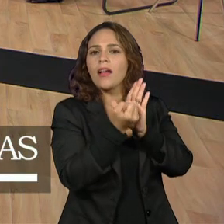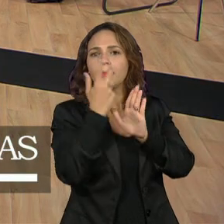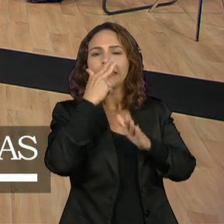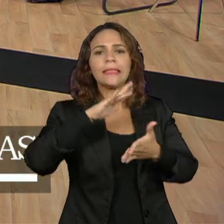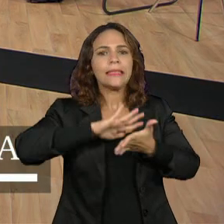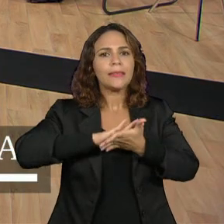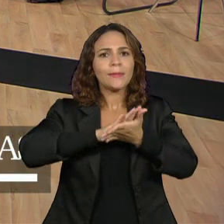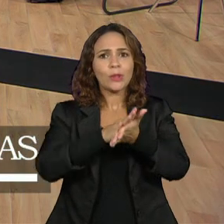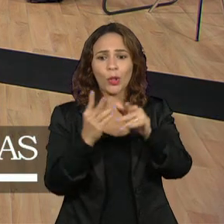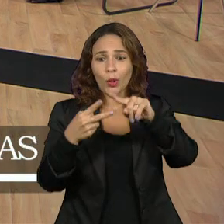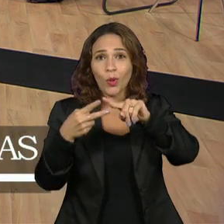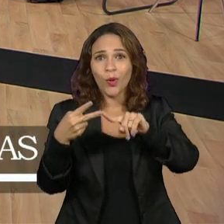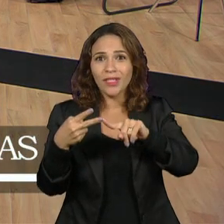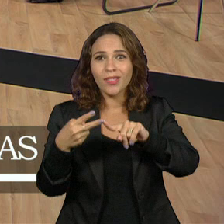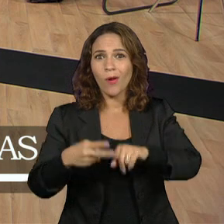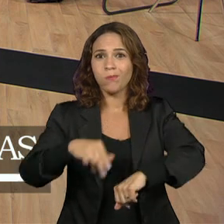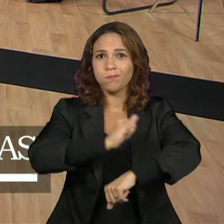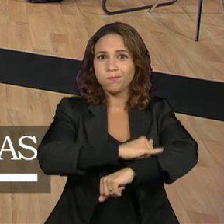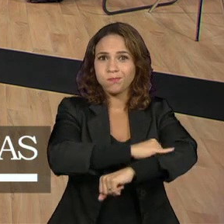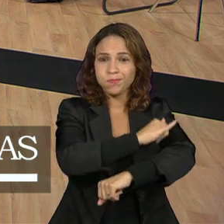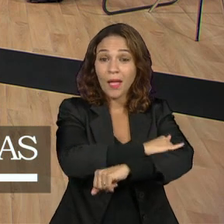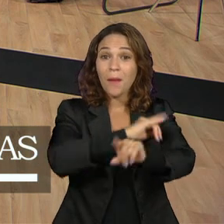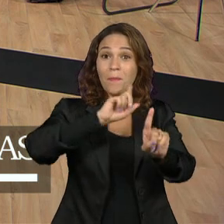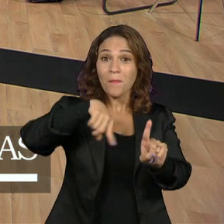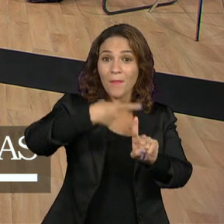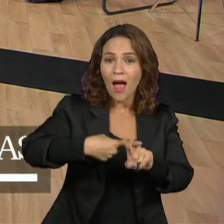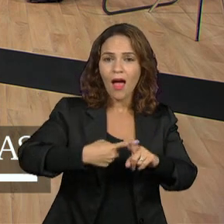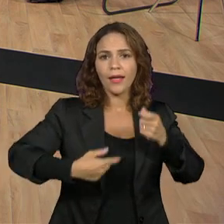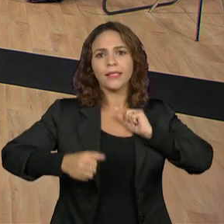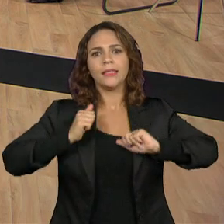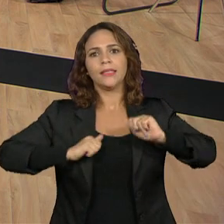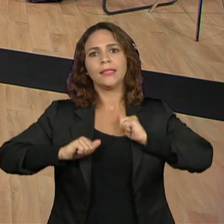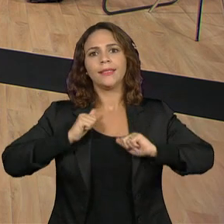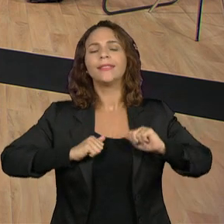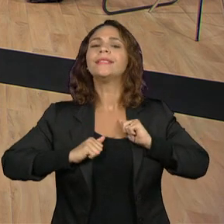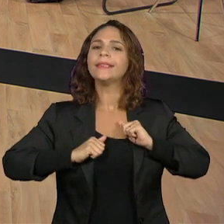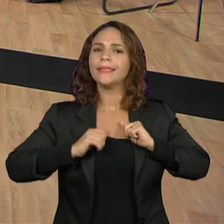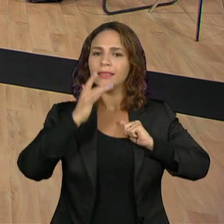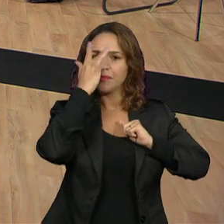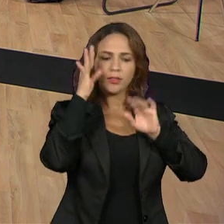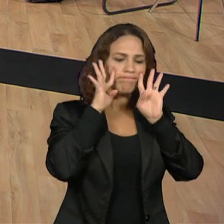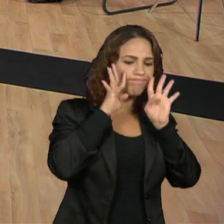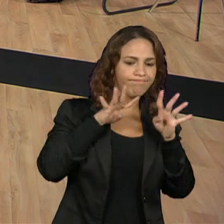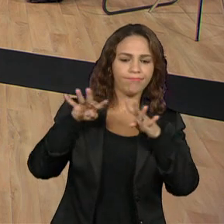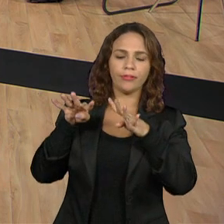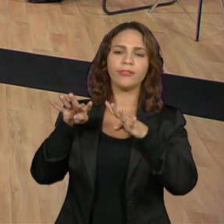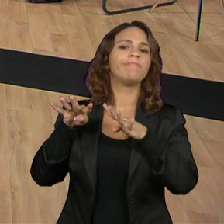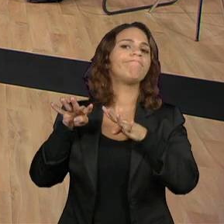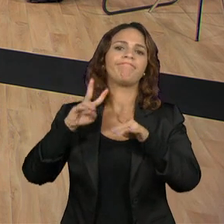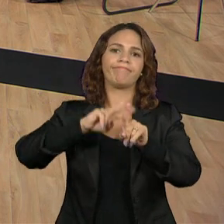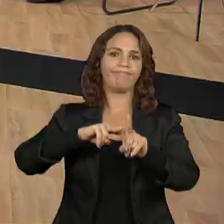coisas juntas, quer dizer, um transtorno psiquiátrico junto com obesidade, aí você tem um preconceito